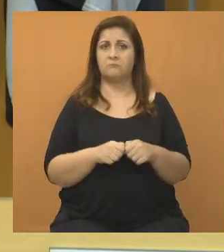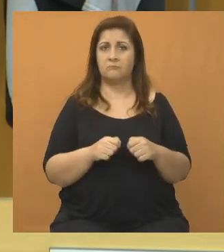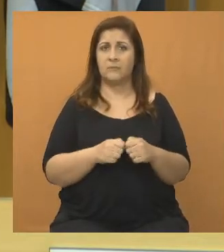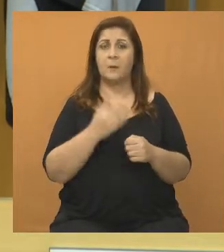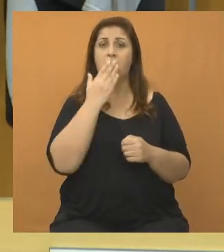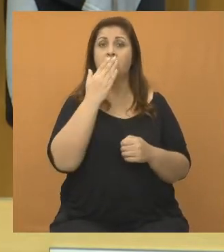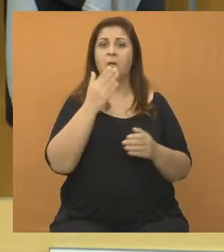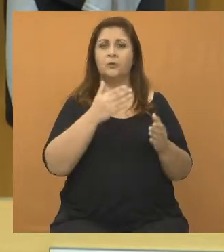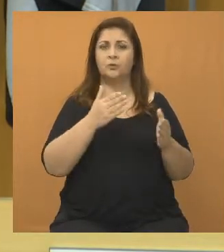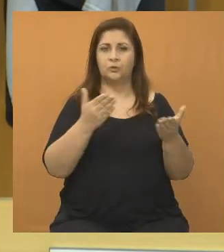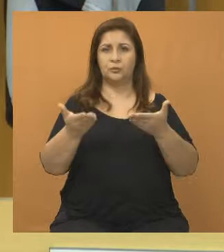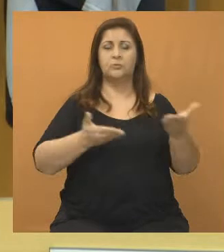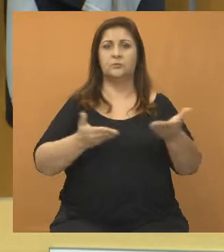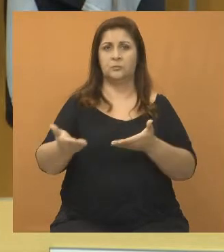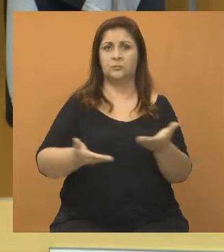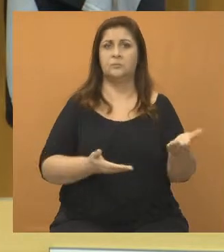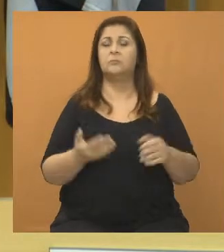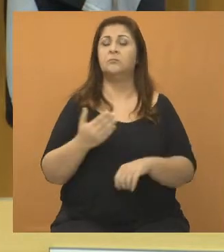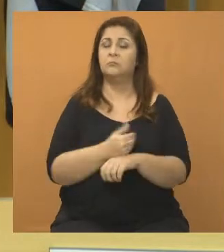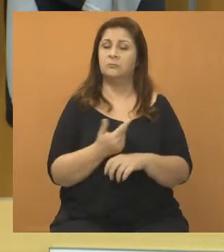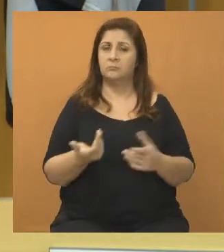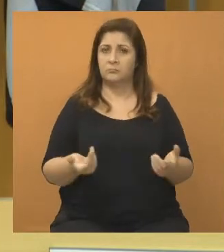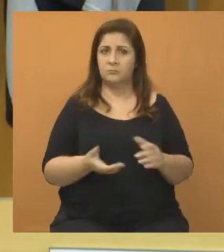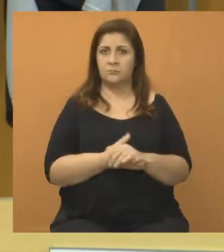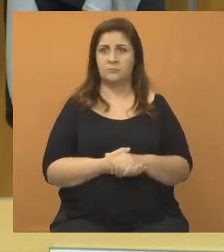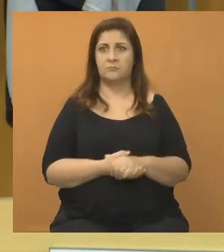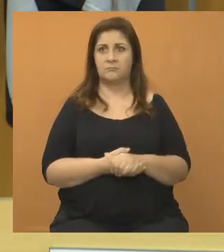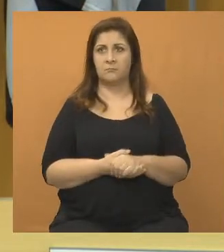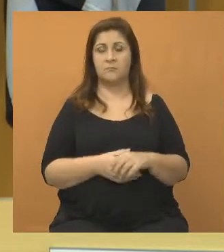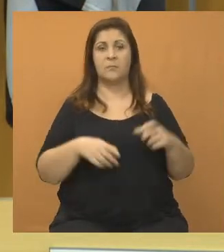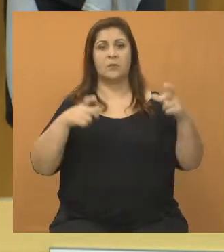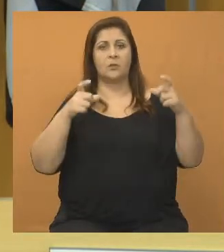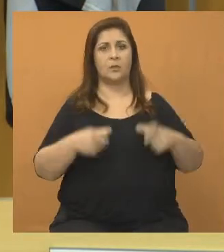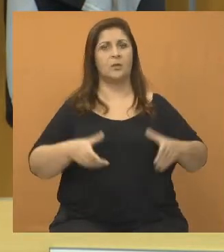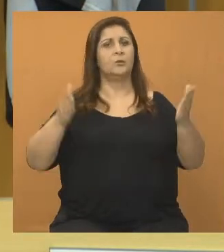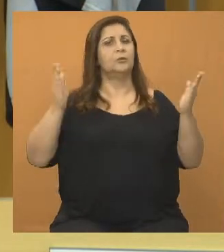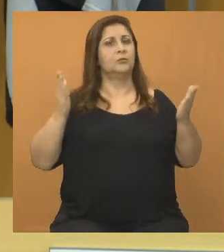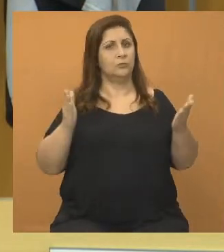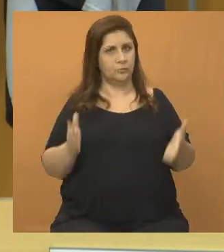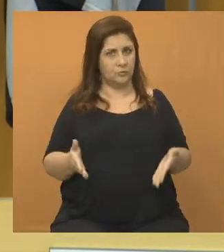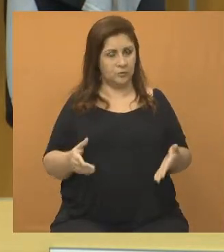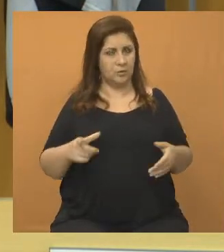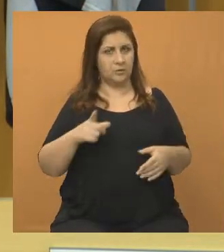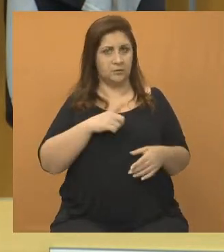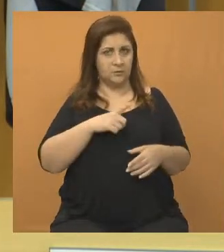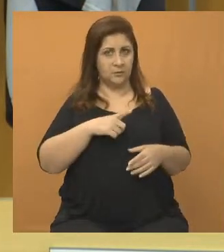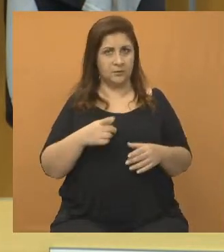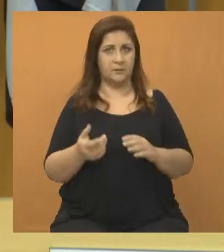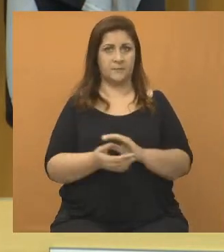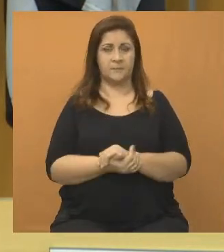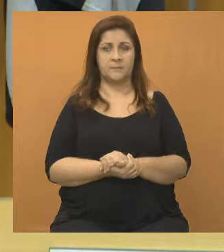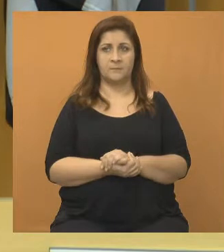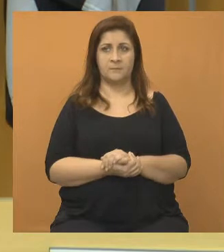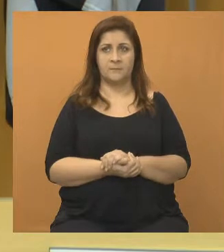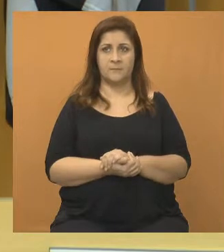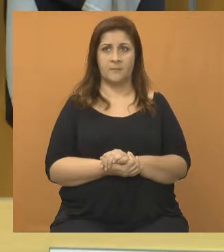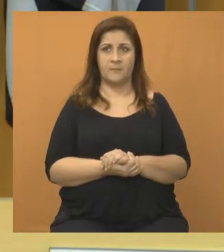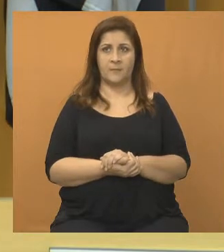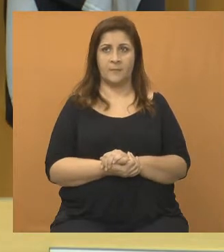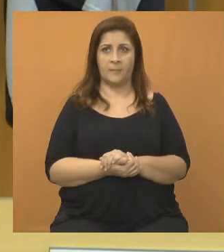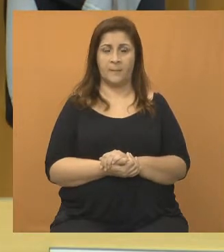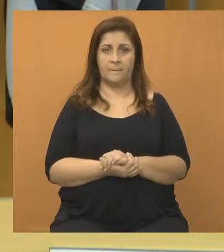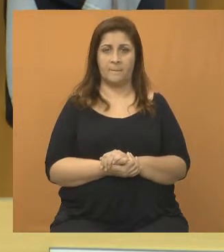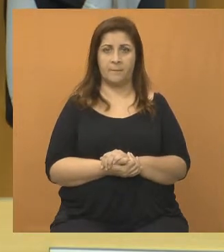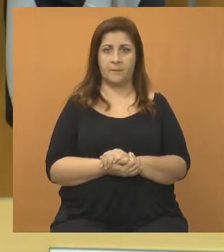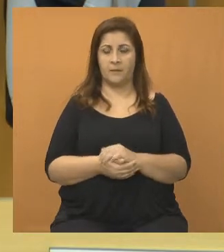do pronto-socorro esse ano, né? O terreno já foi desapropriado, ao lado de um terreno público que faz divisa